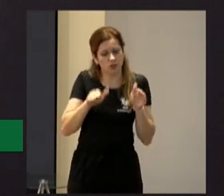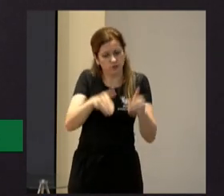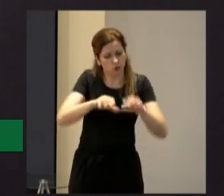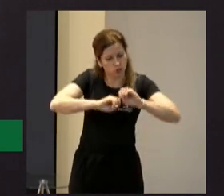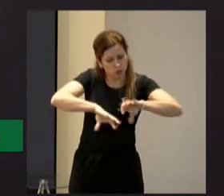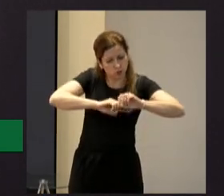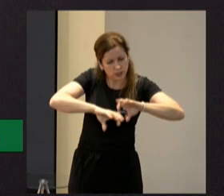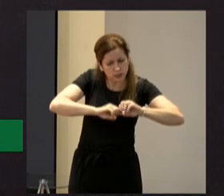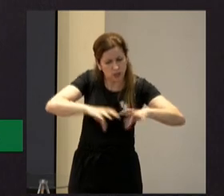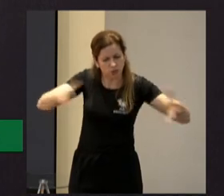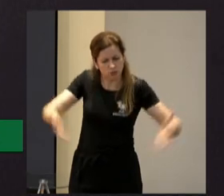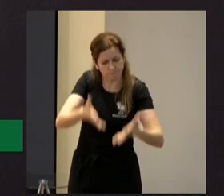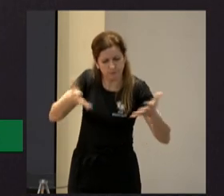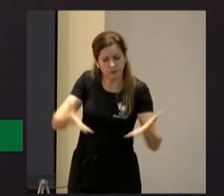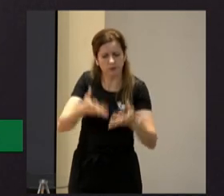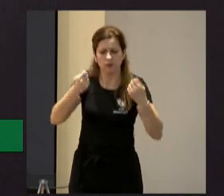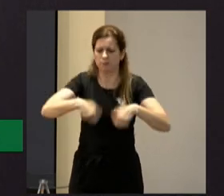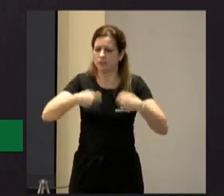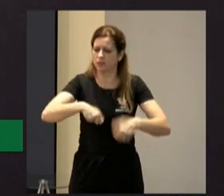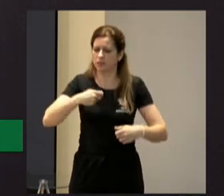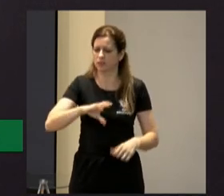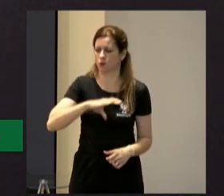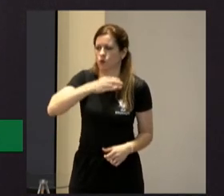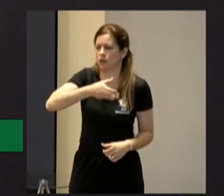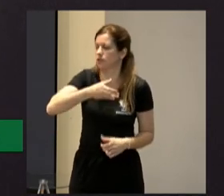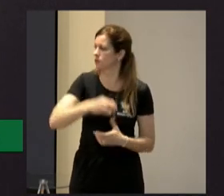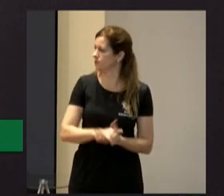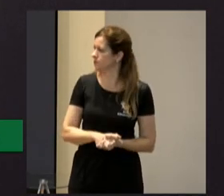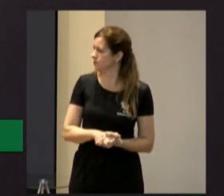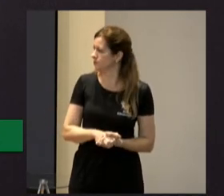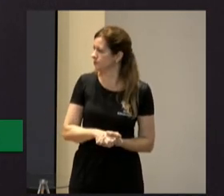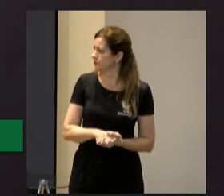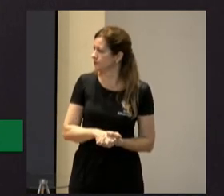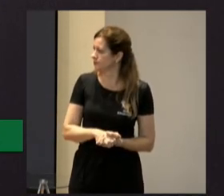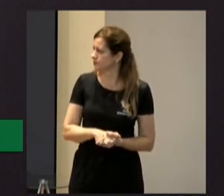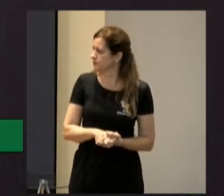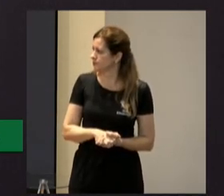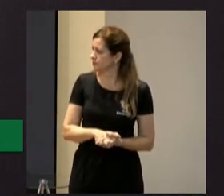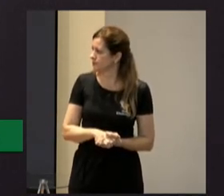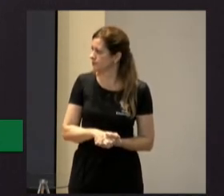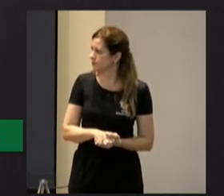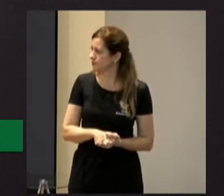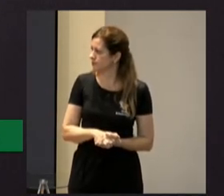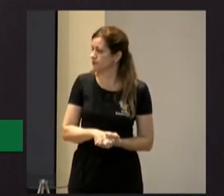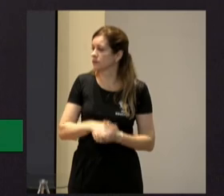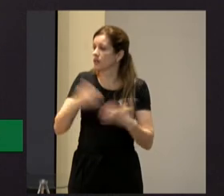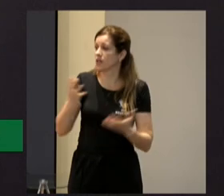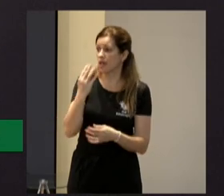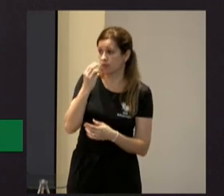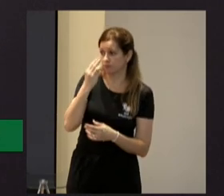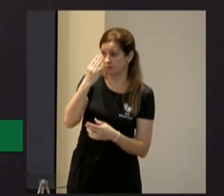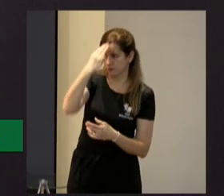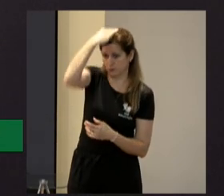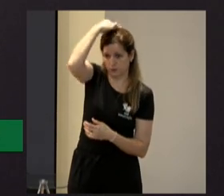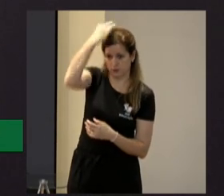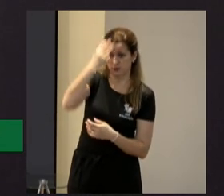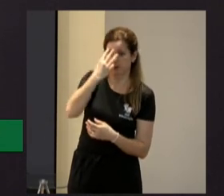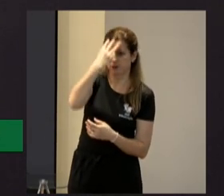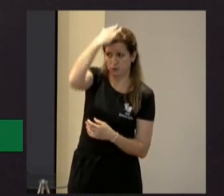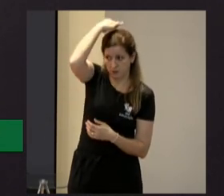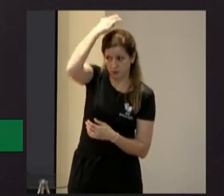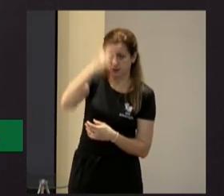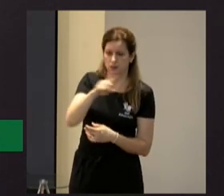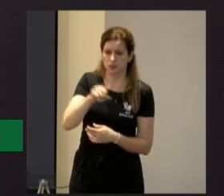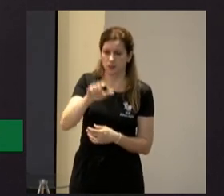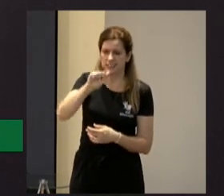recuar, né, por essas questões. E, Zâmbia, a gente